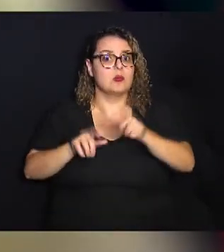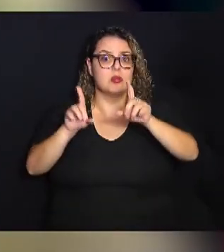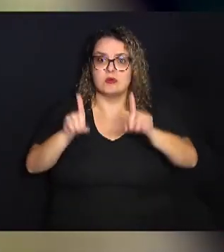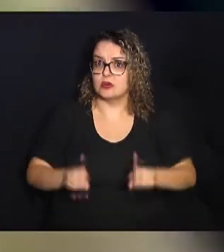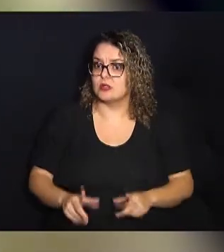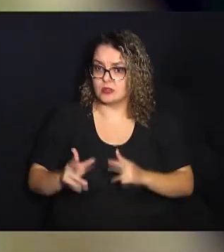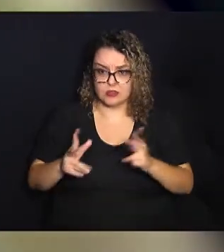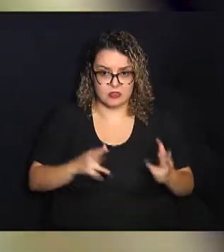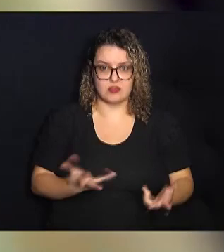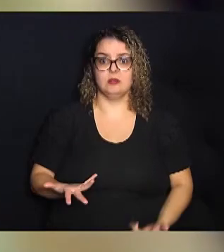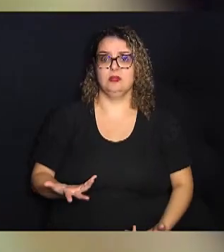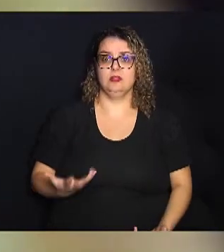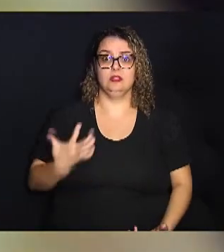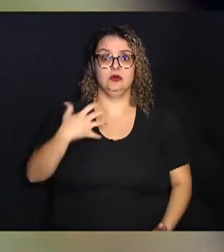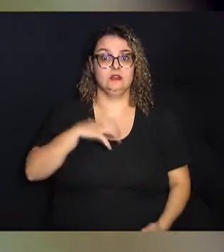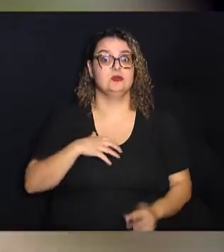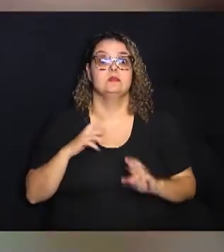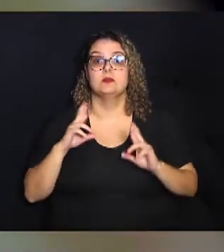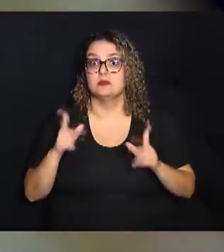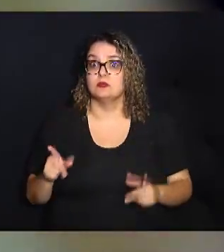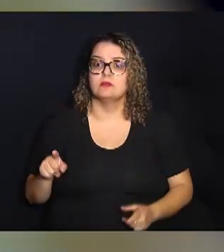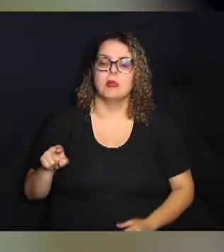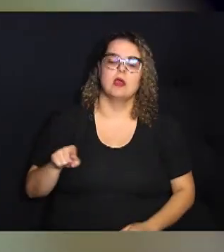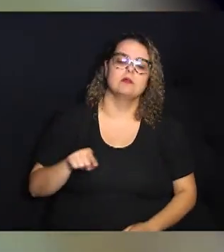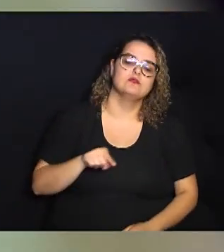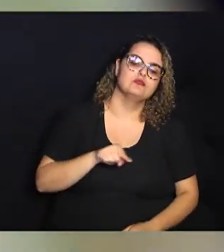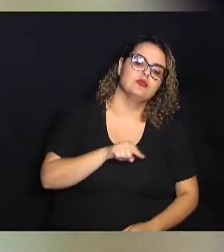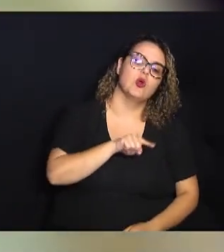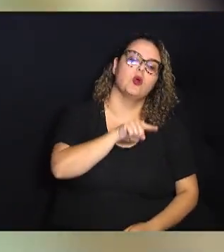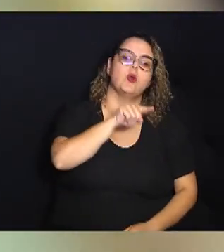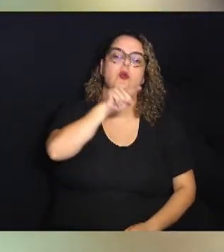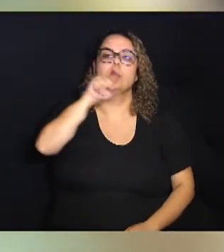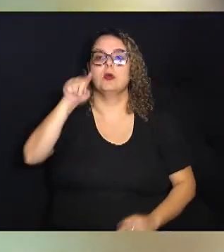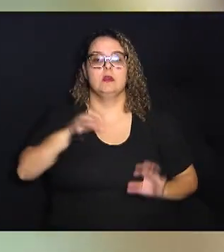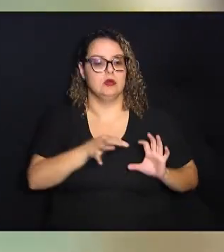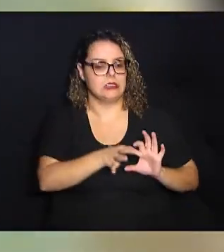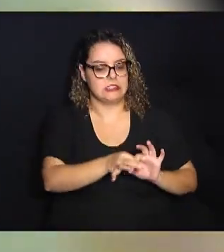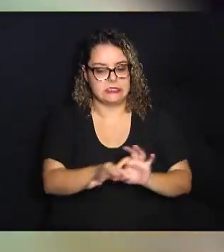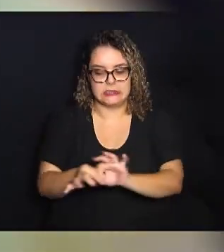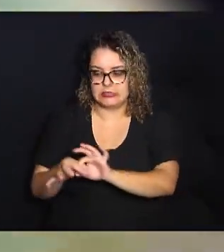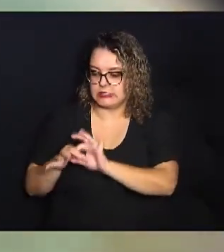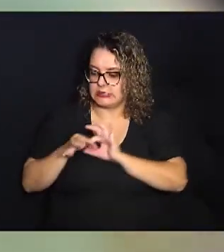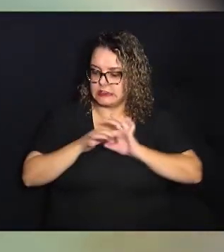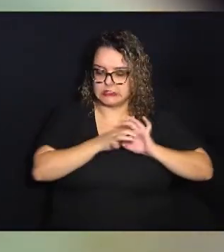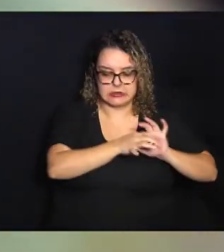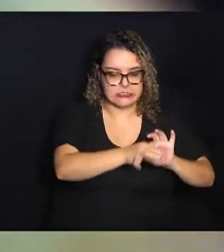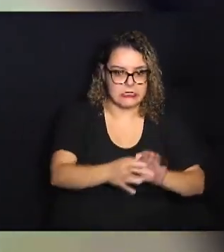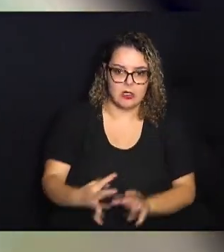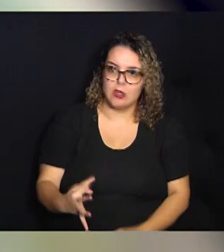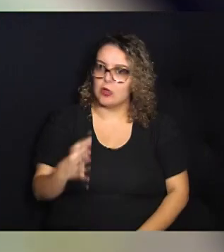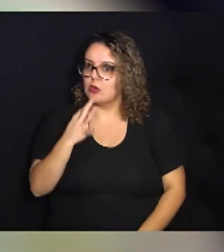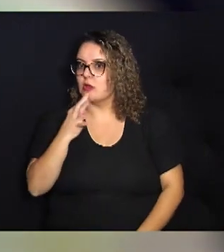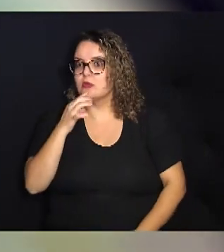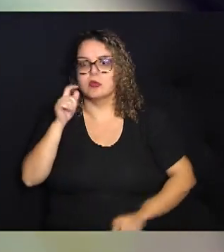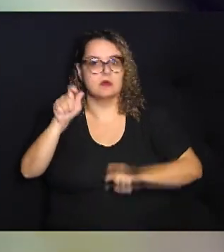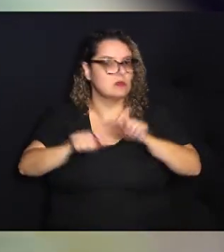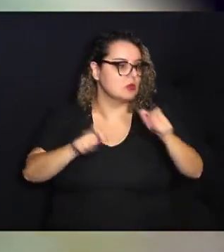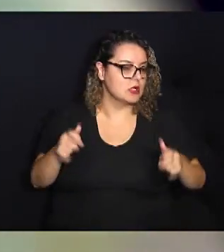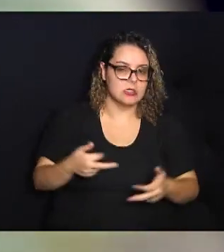de uma forma diferente, mas parece que ela vai sempre e vai se renovando, e você vai conhecendo coisas e pessoas